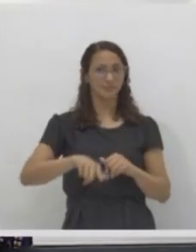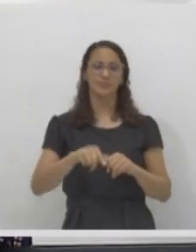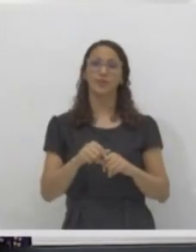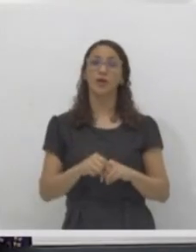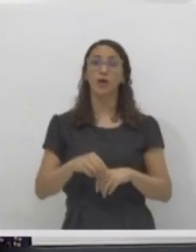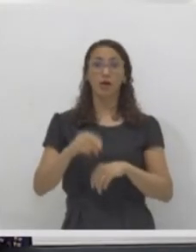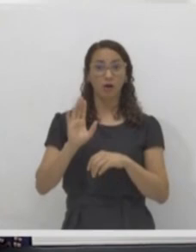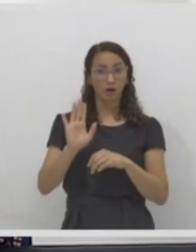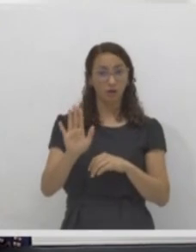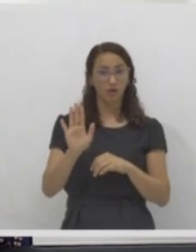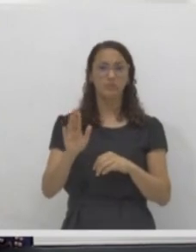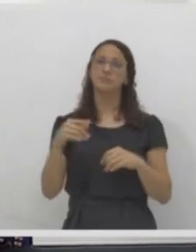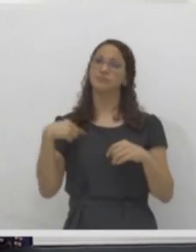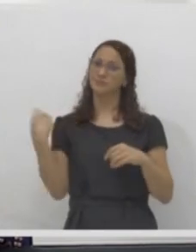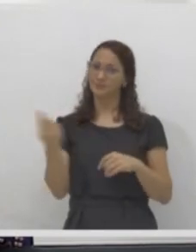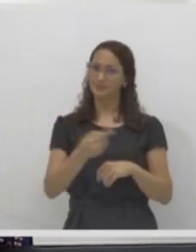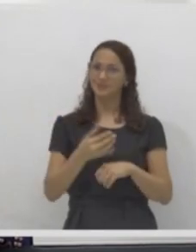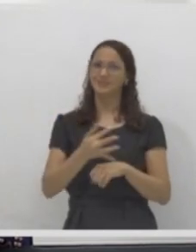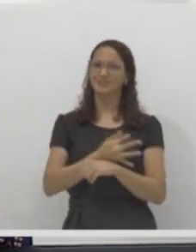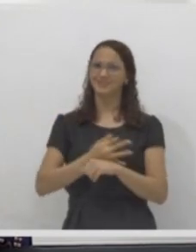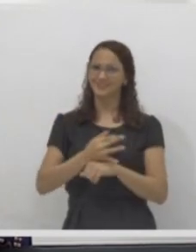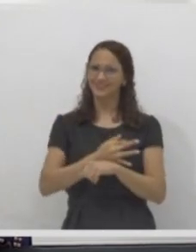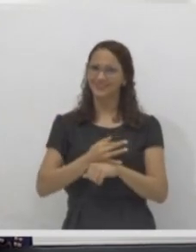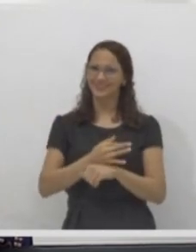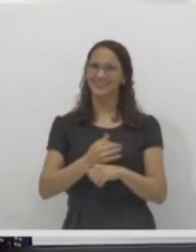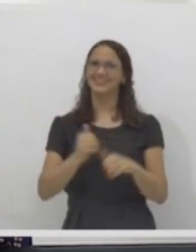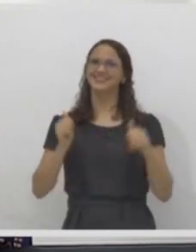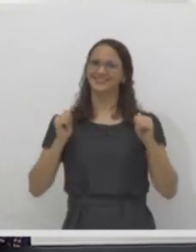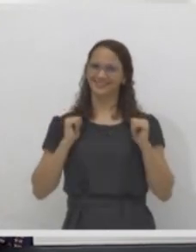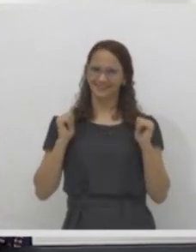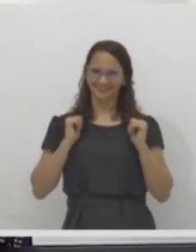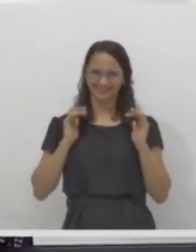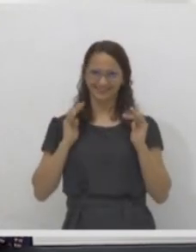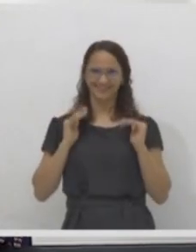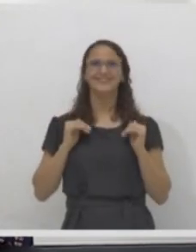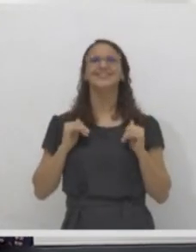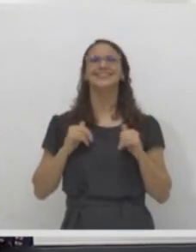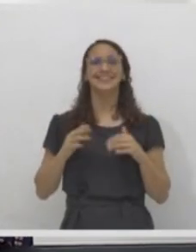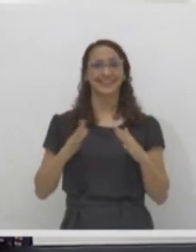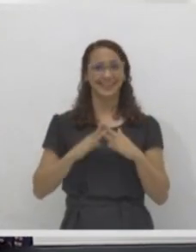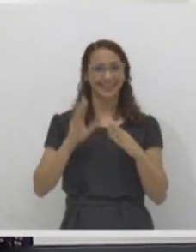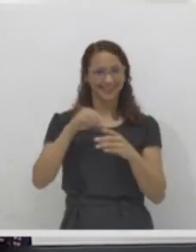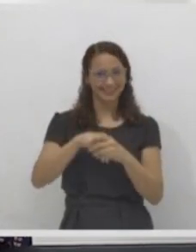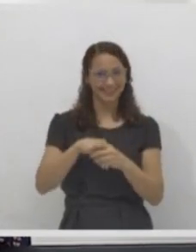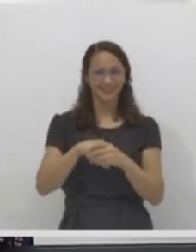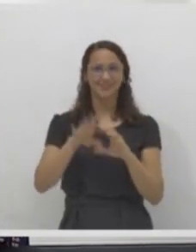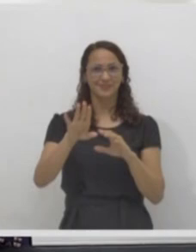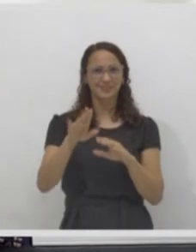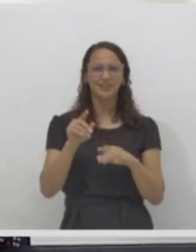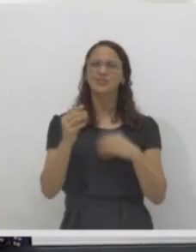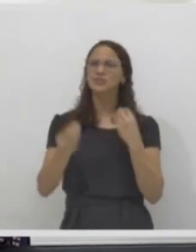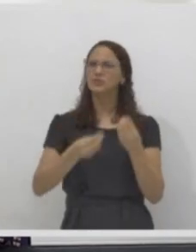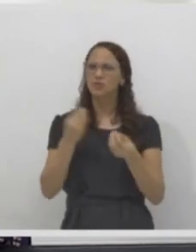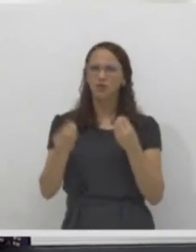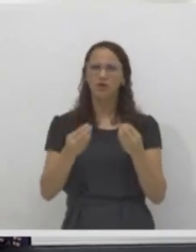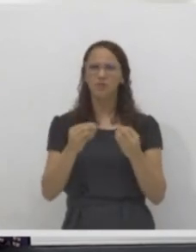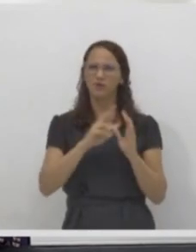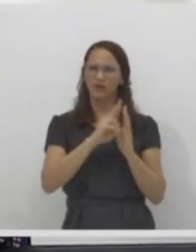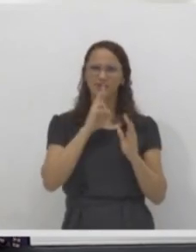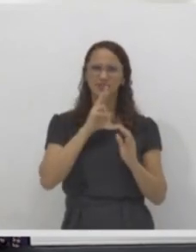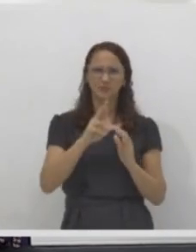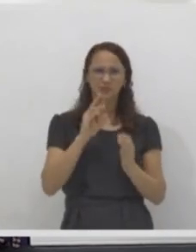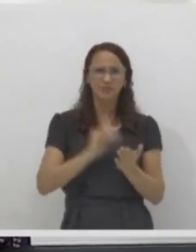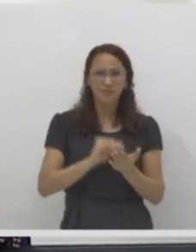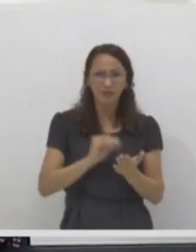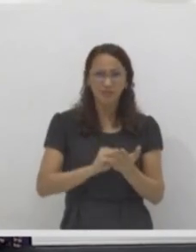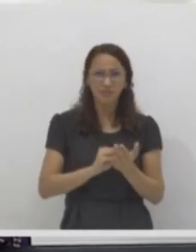férias, vamos passar um mês em casa, tá? Então se cuide, aproveite para relembrar as atividades que você não fez, tá?